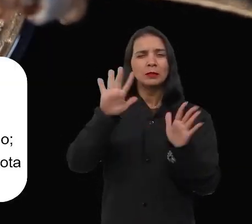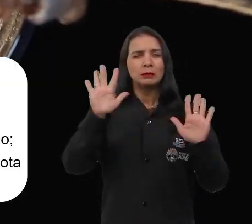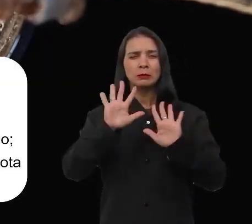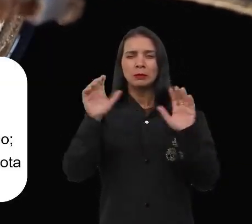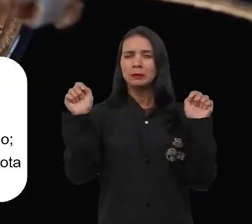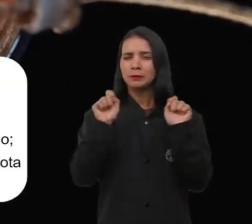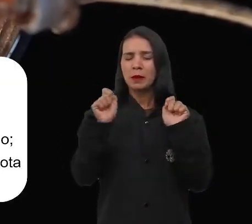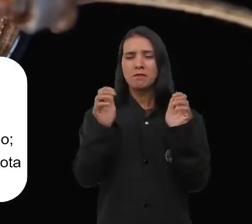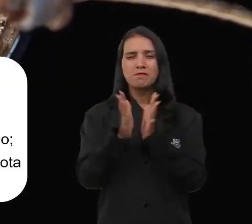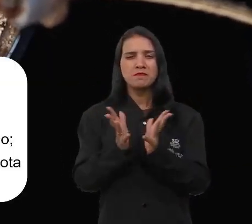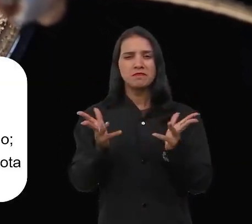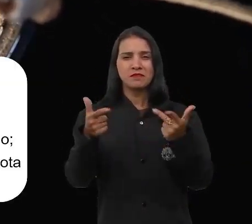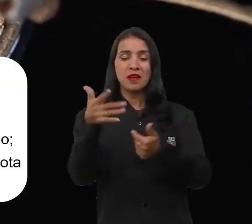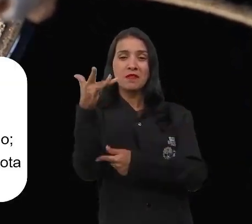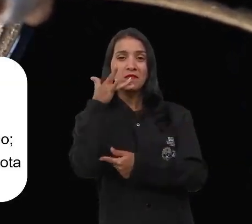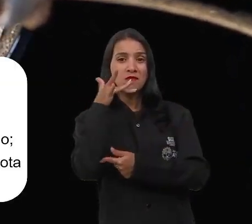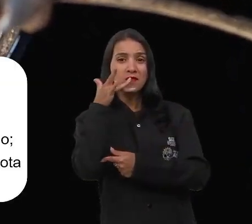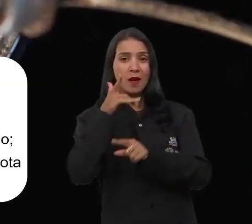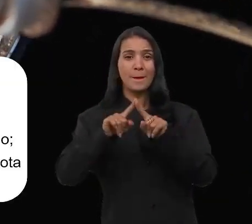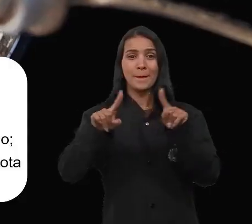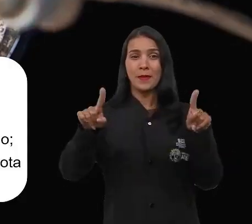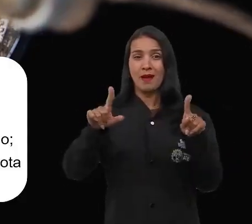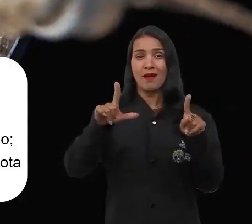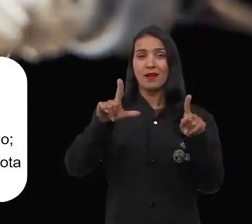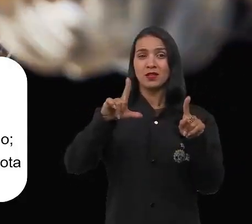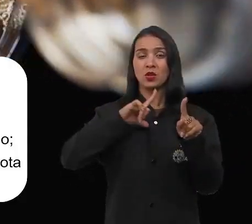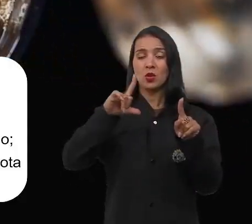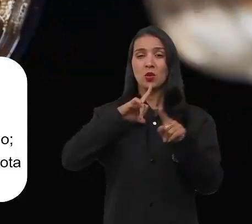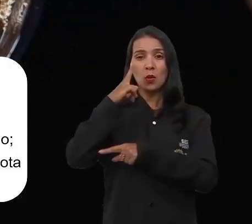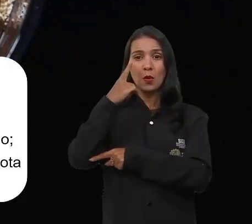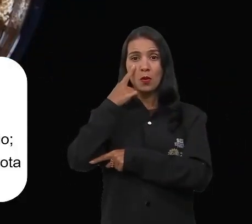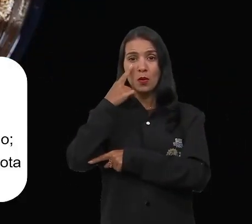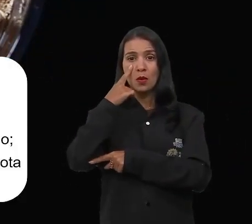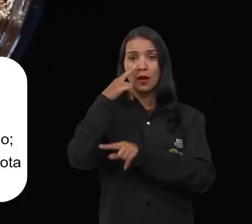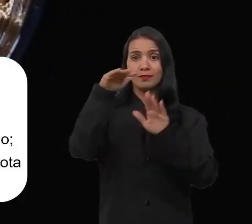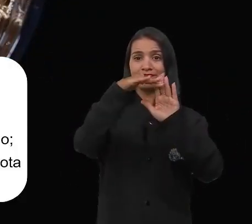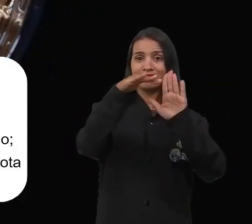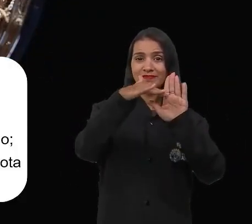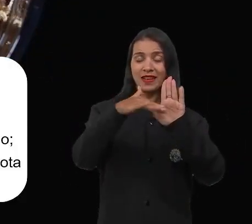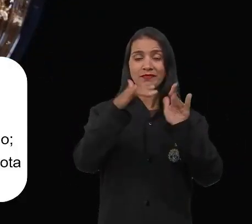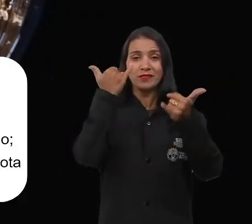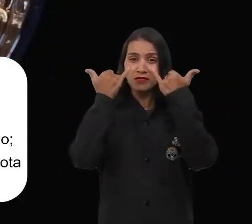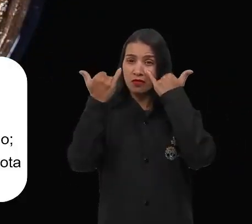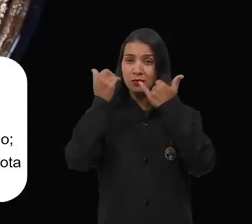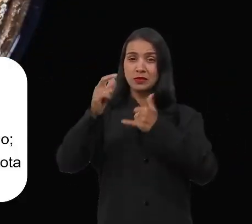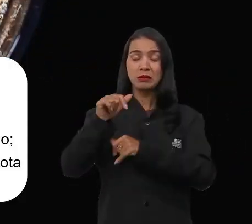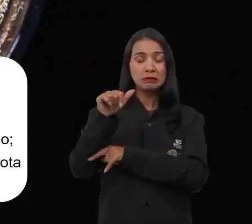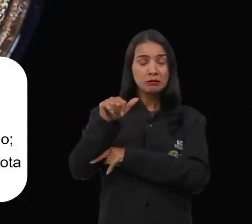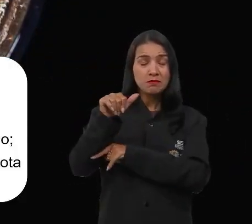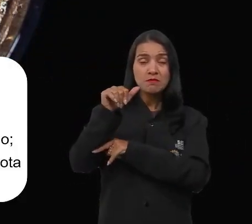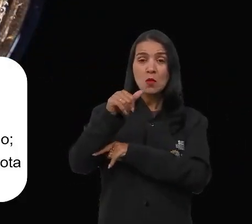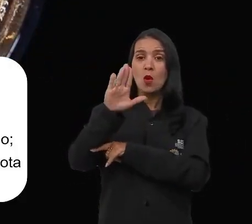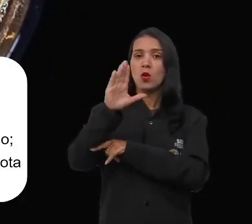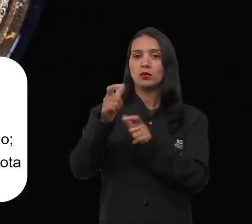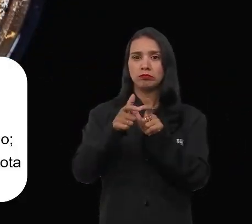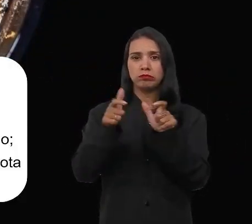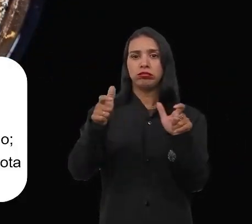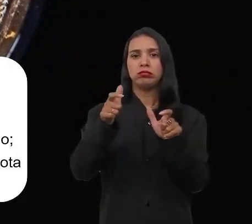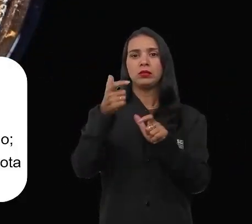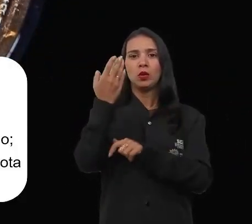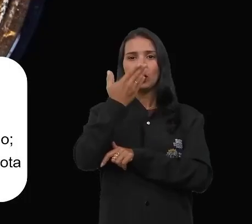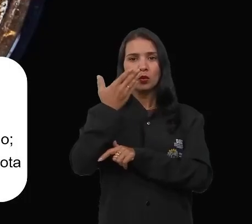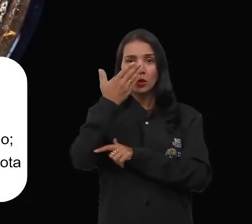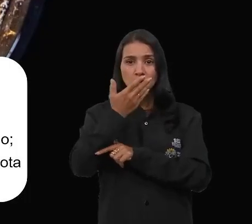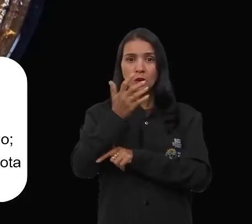Porém, né, ele tem o quê? Um altíssimo teor de açúcar. Então, uma latinha, a gente pode ter de 8 a 10